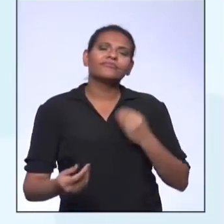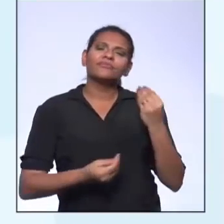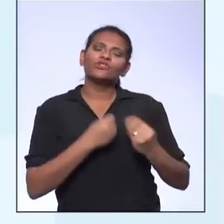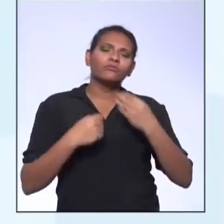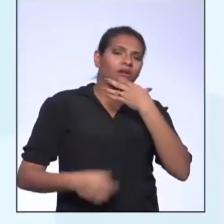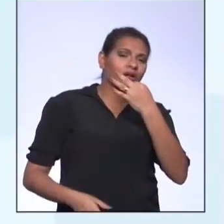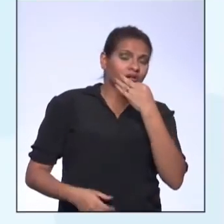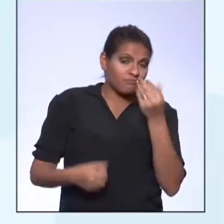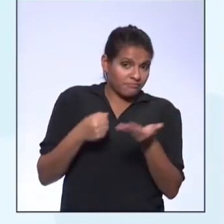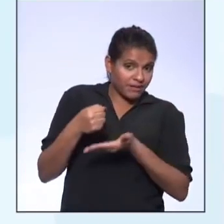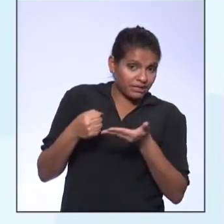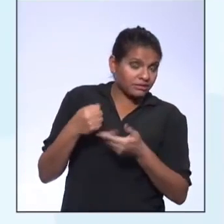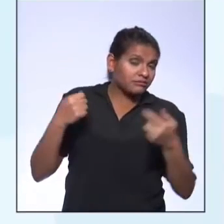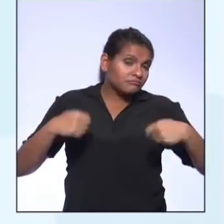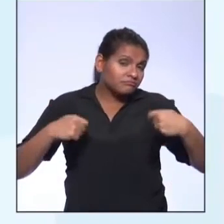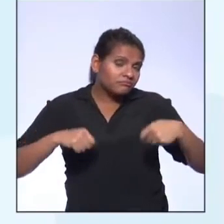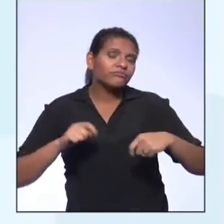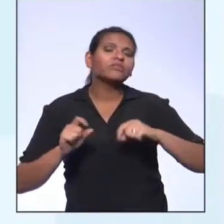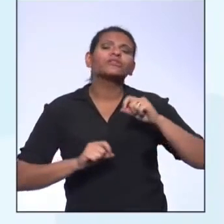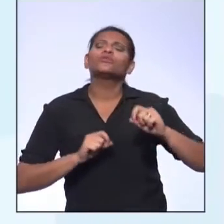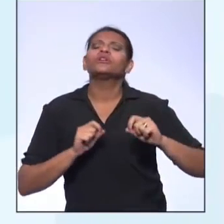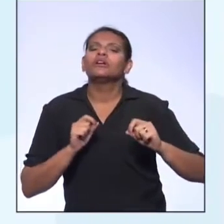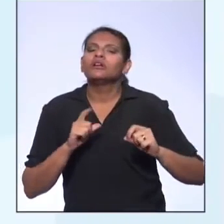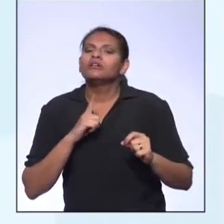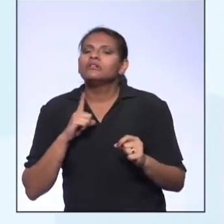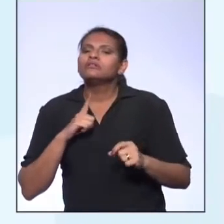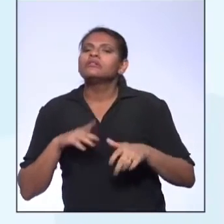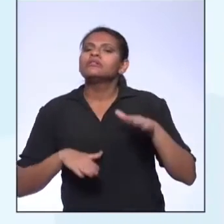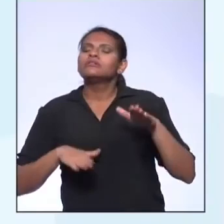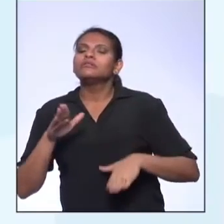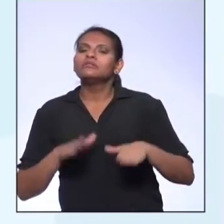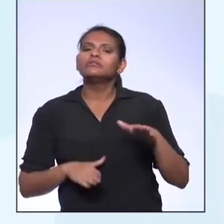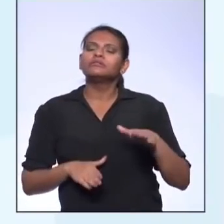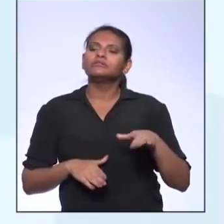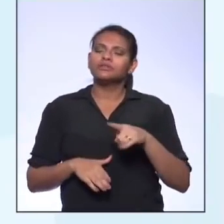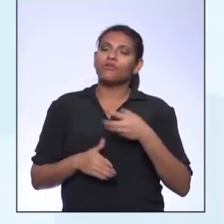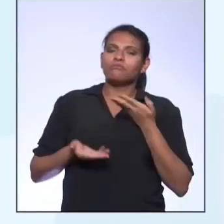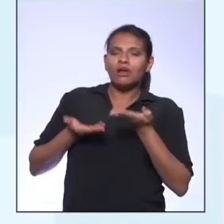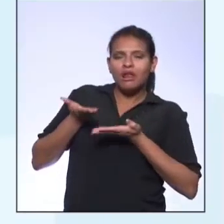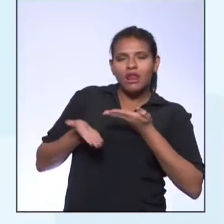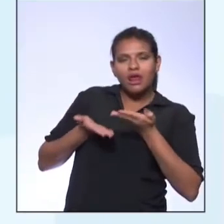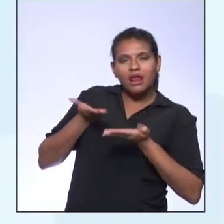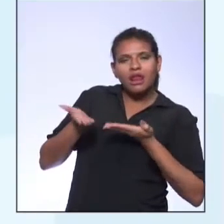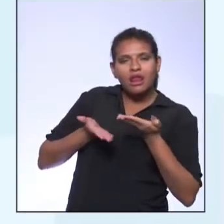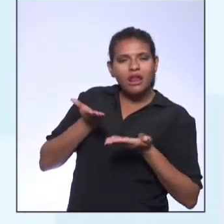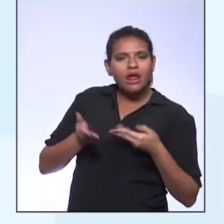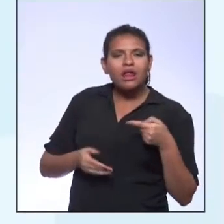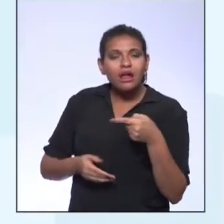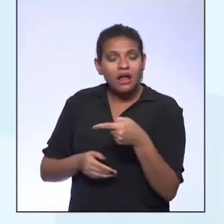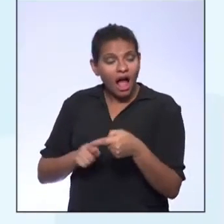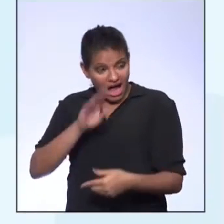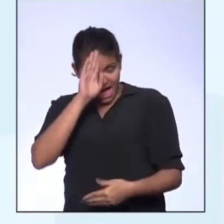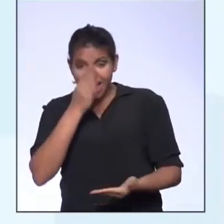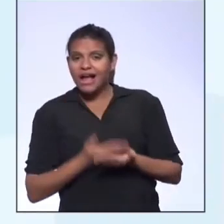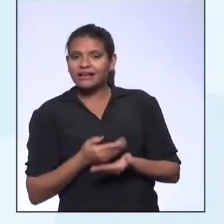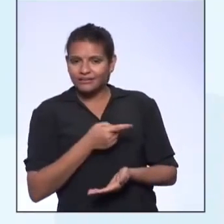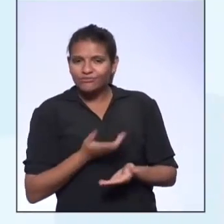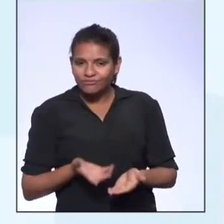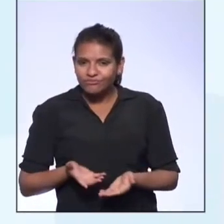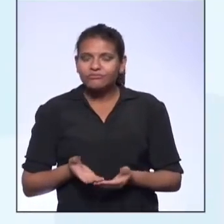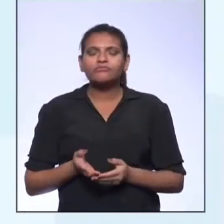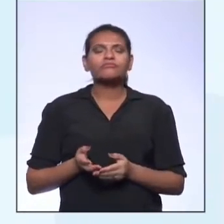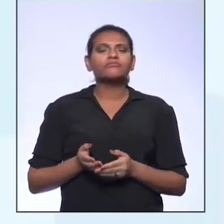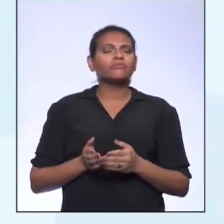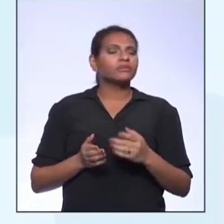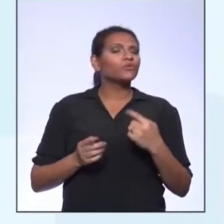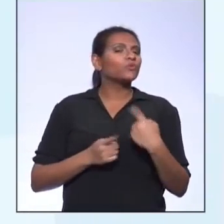que leva o interlocutor a fazer alguma coisa ou a crer em alguma coisa. A argumentação, portanto, visa